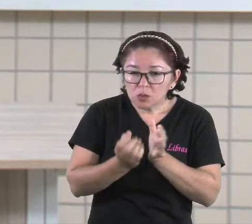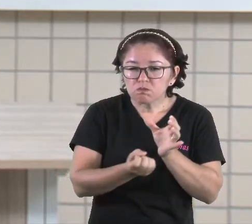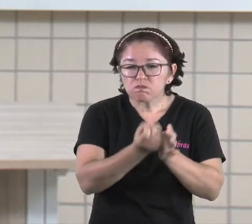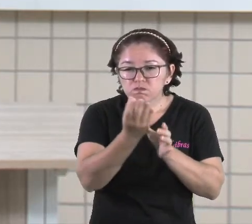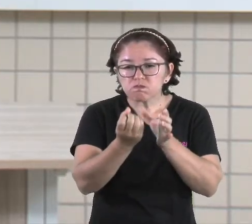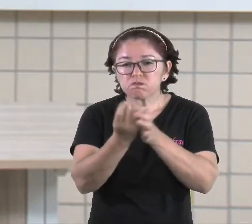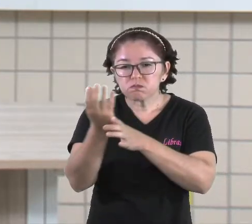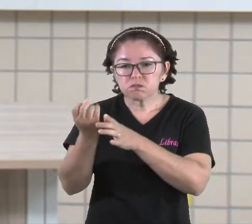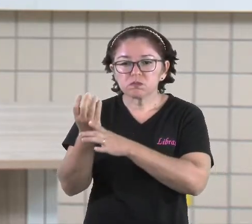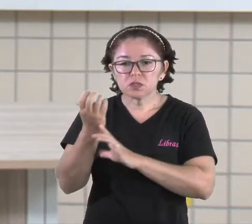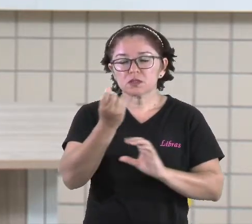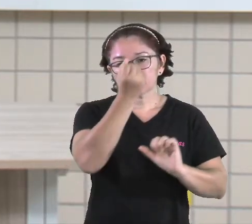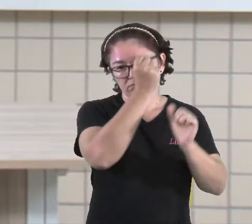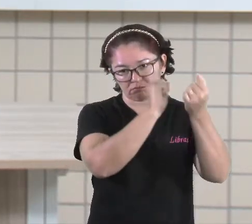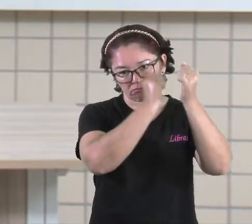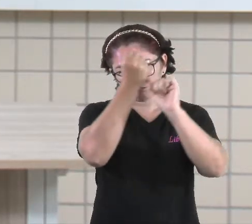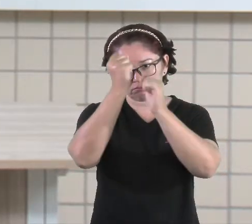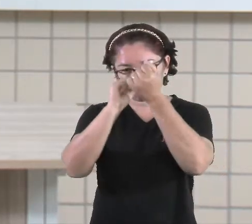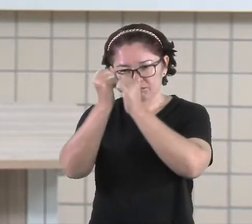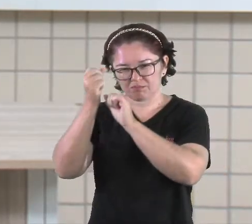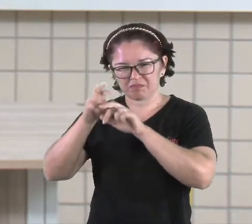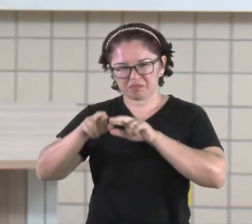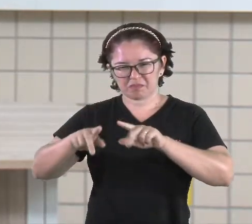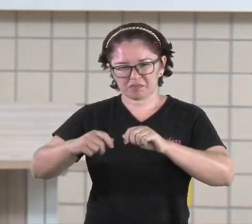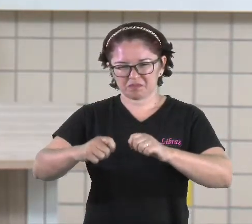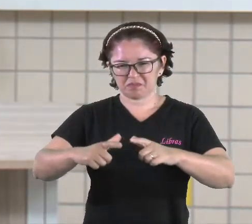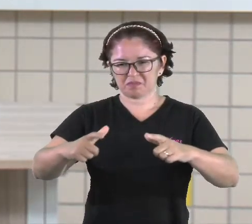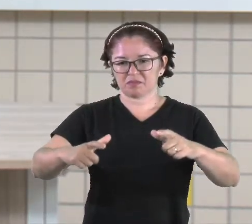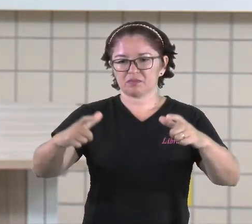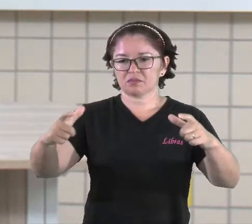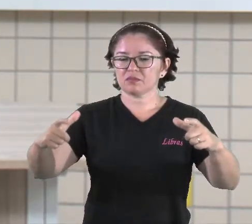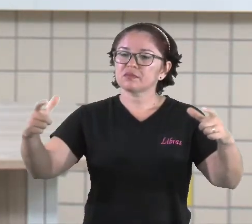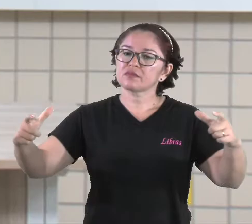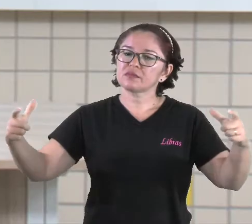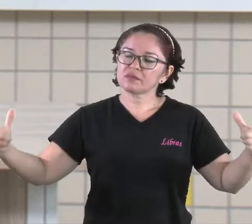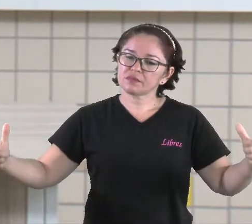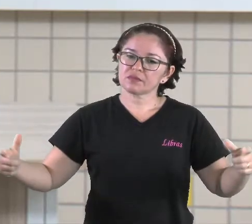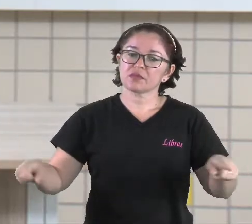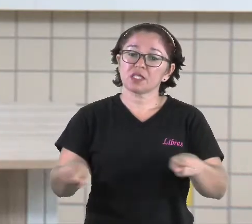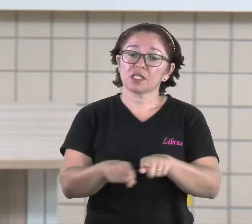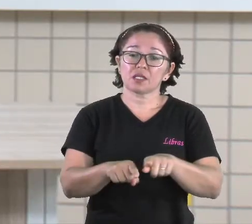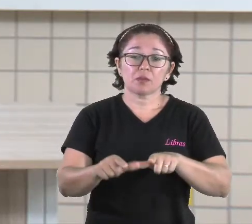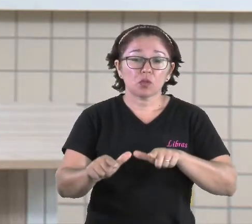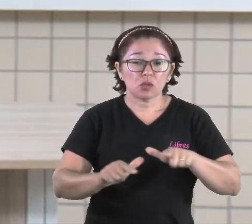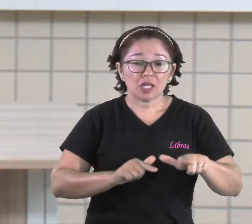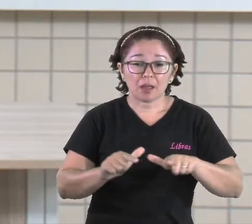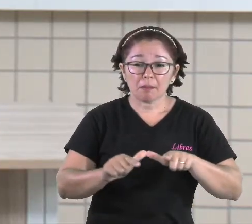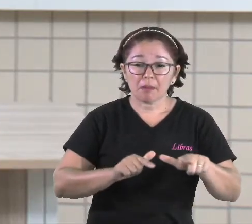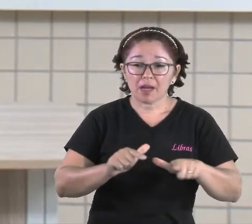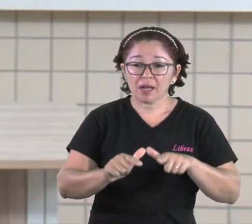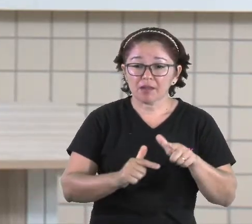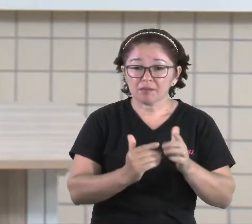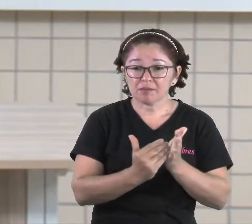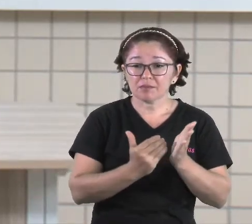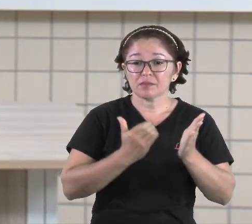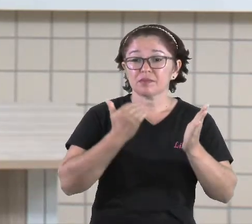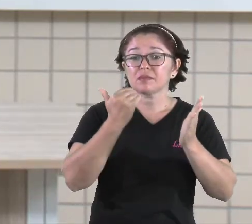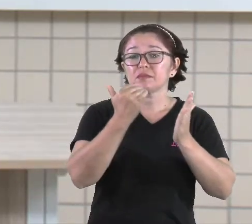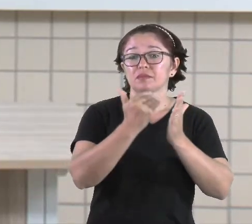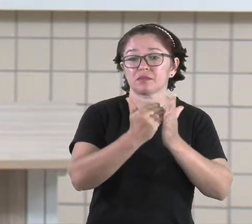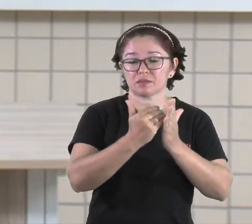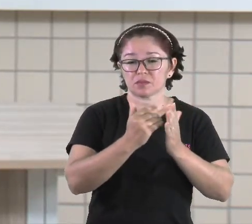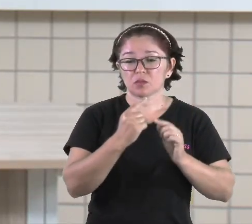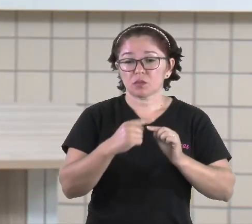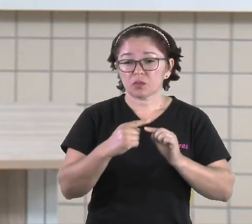se tornasse um país industrial. O trabalhismo mais intenso, com a criação de uma série de